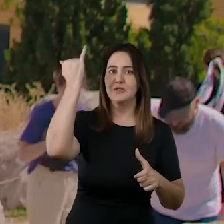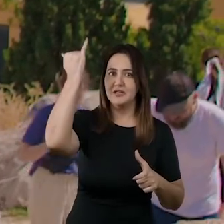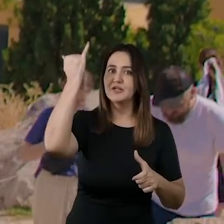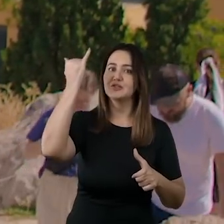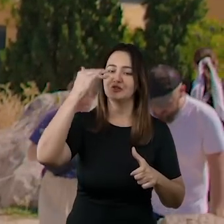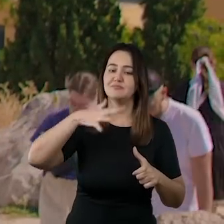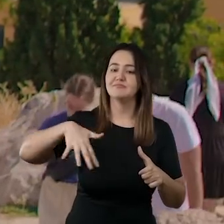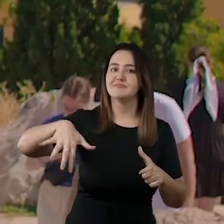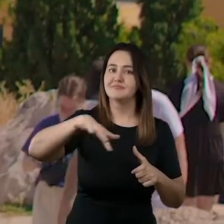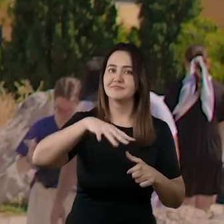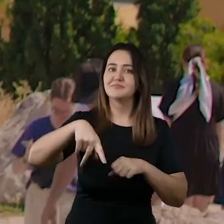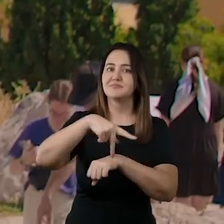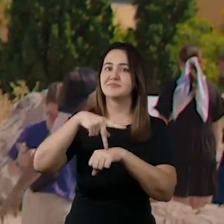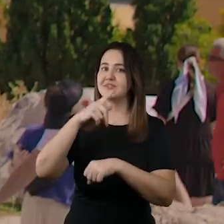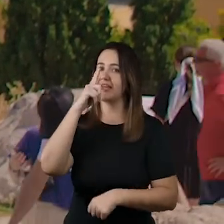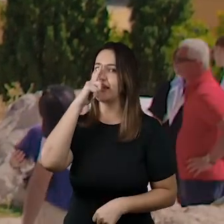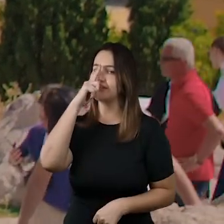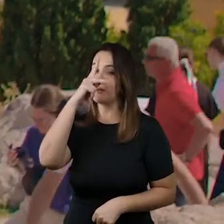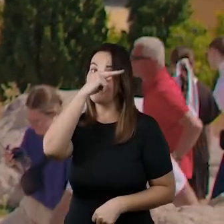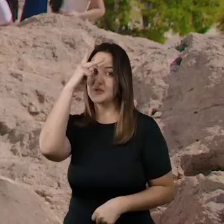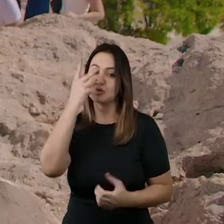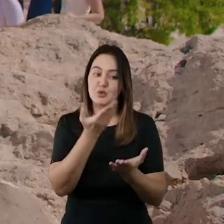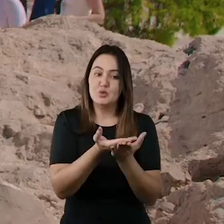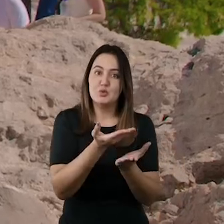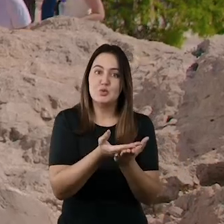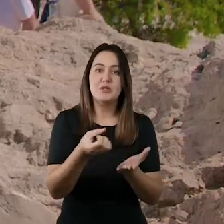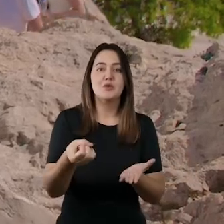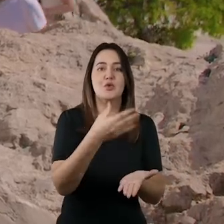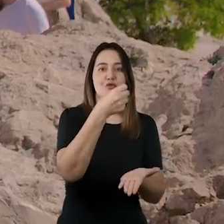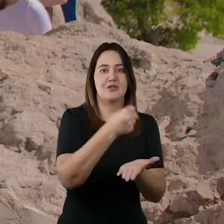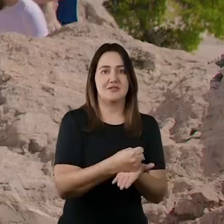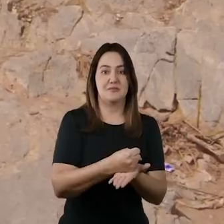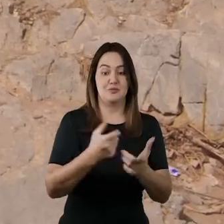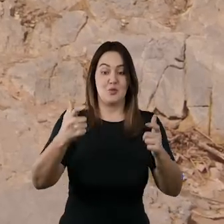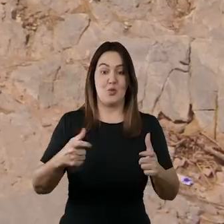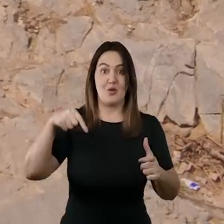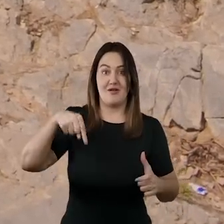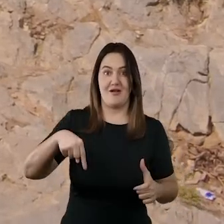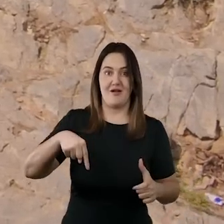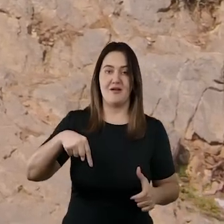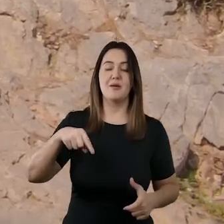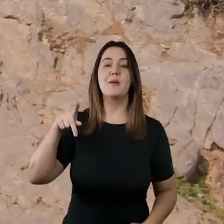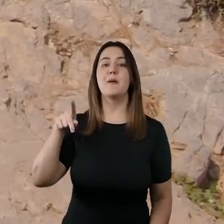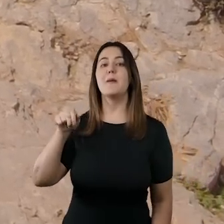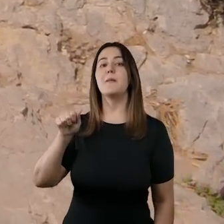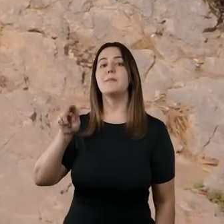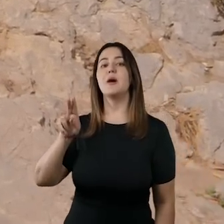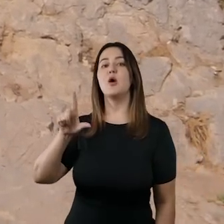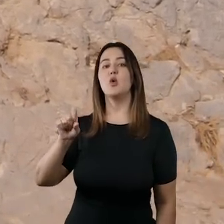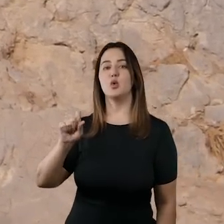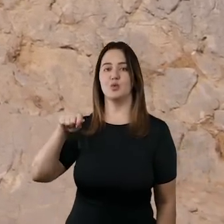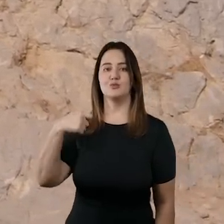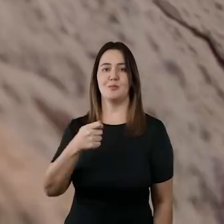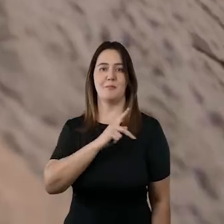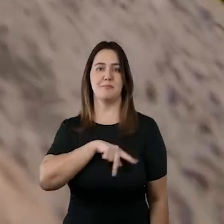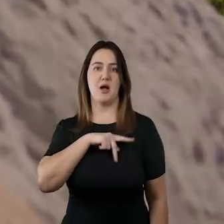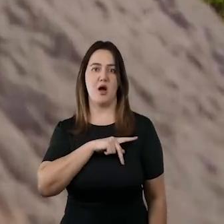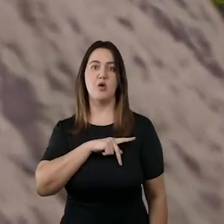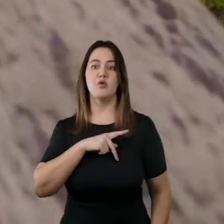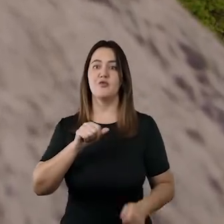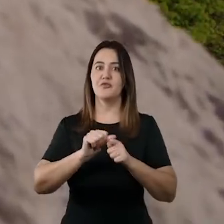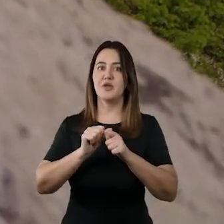toda a Grécia para quem estuda o Novo Testamento. Nesse lugar onde eu estou, Paulo, no passado, fez o discurso sobre o